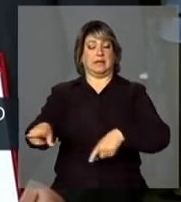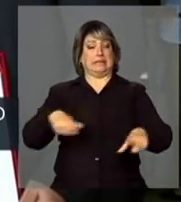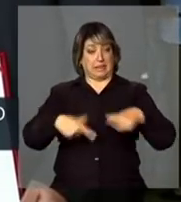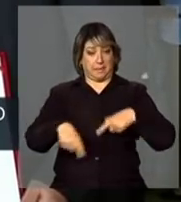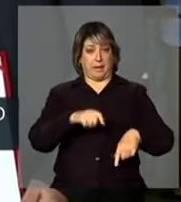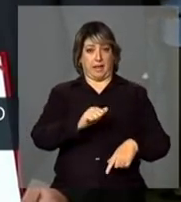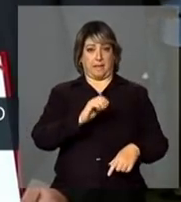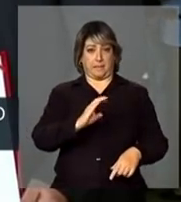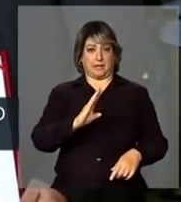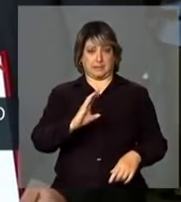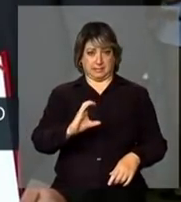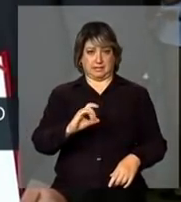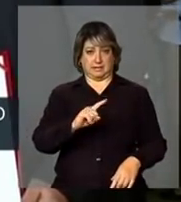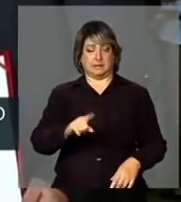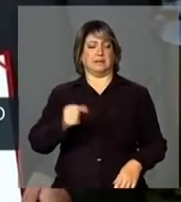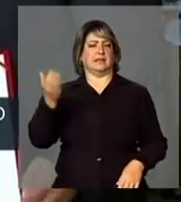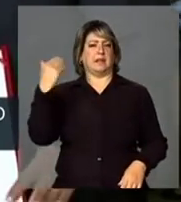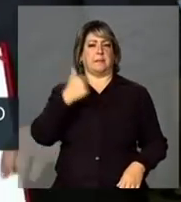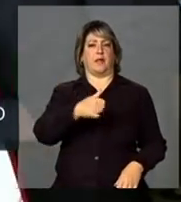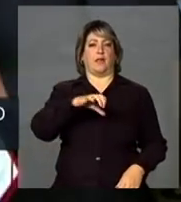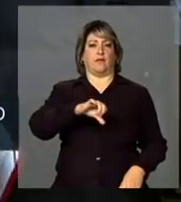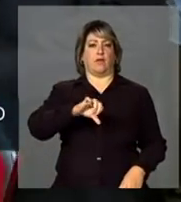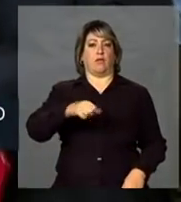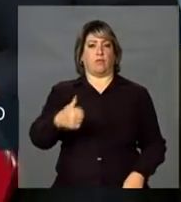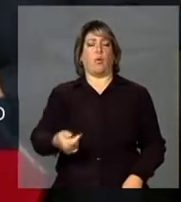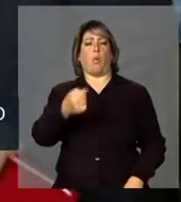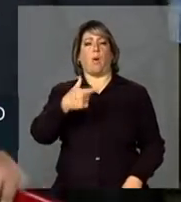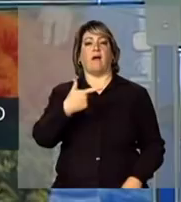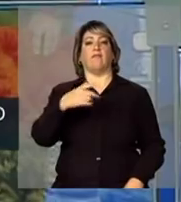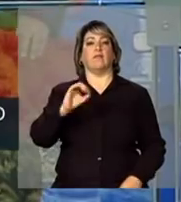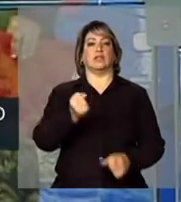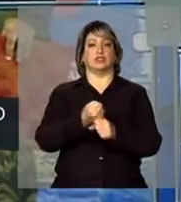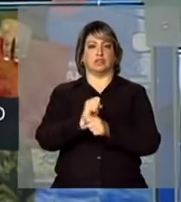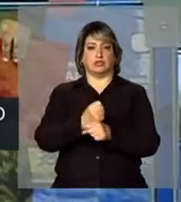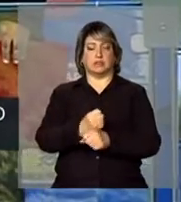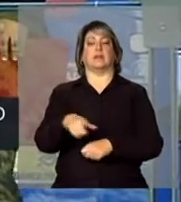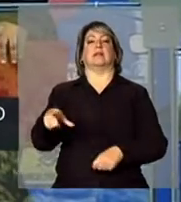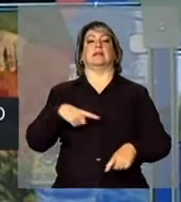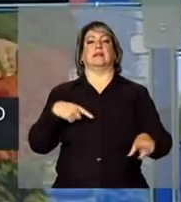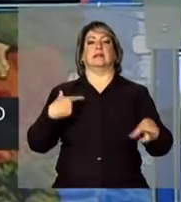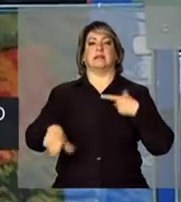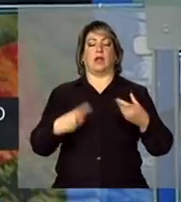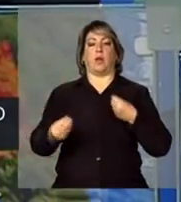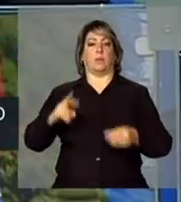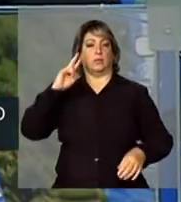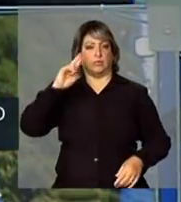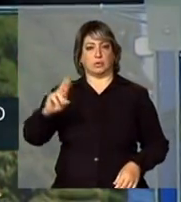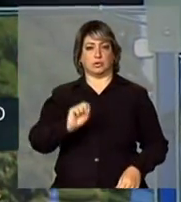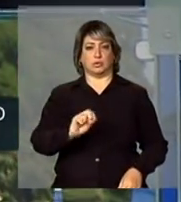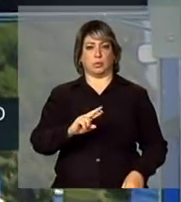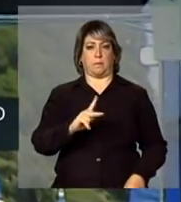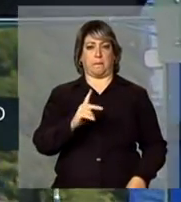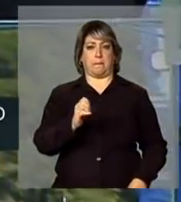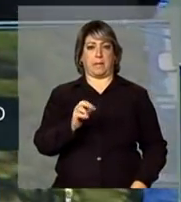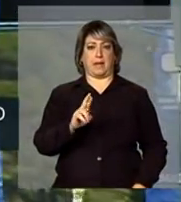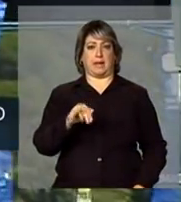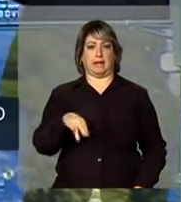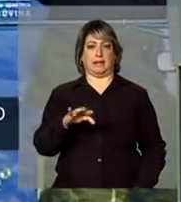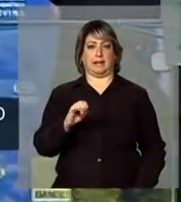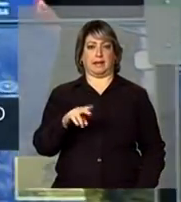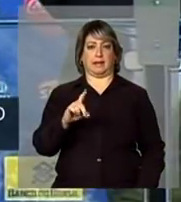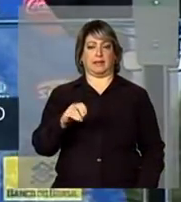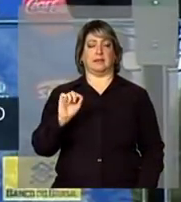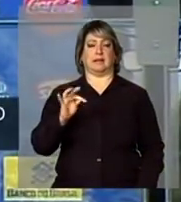desde 1991 e há quase 20 anos está à frente da Superintendência Técnica Adjunta de